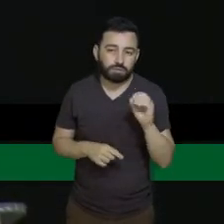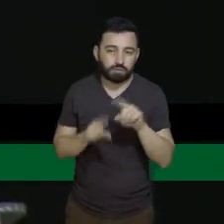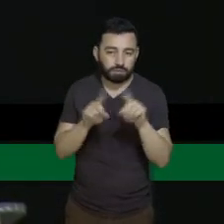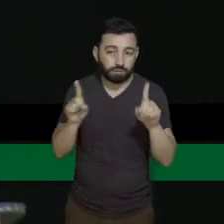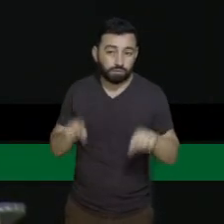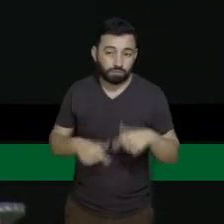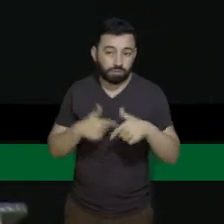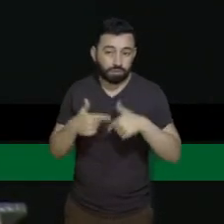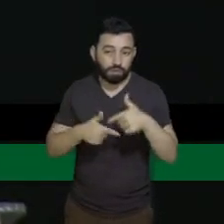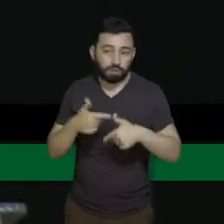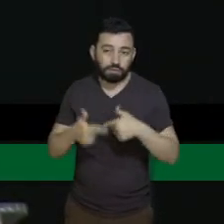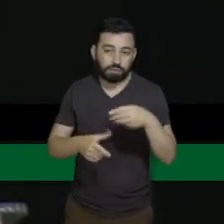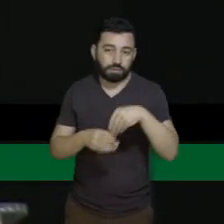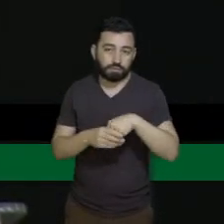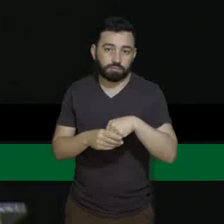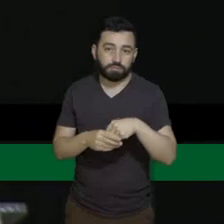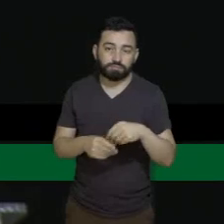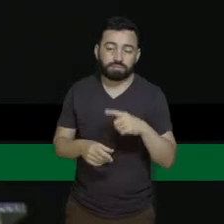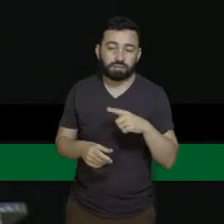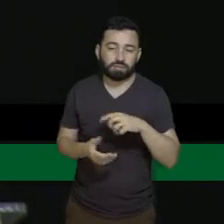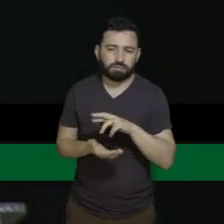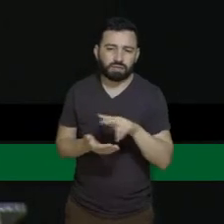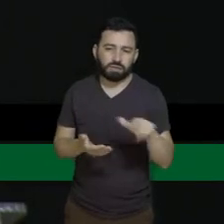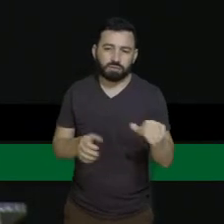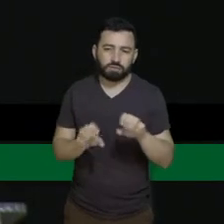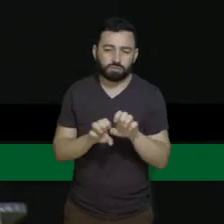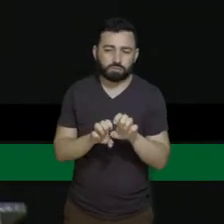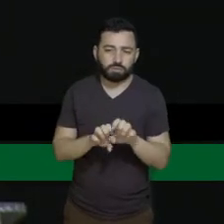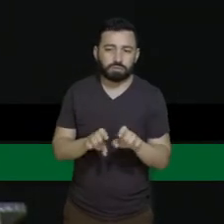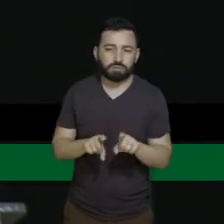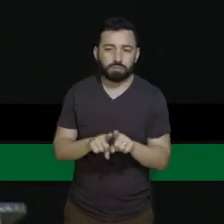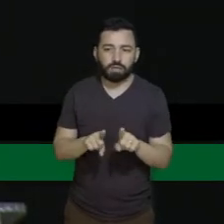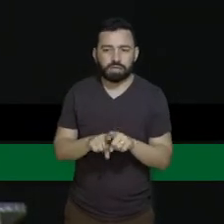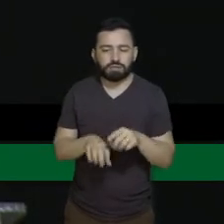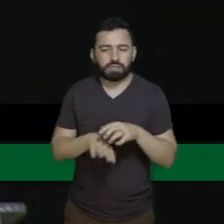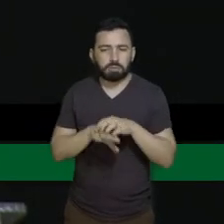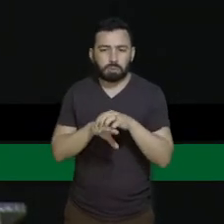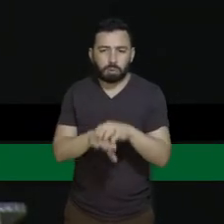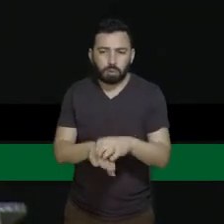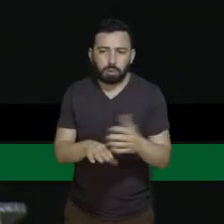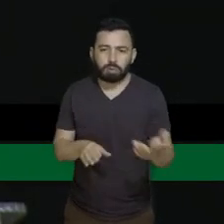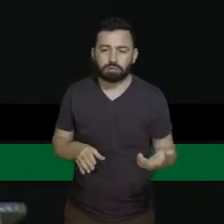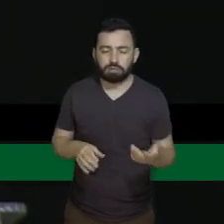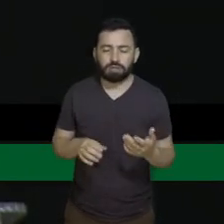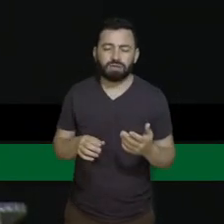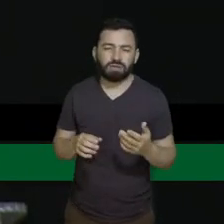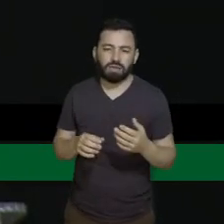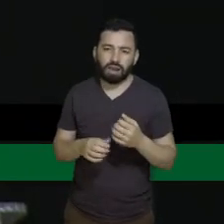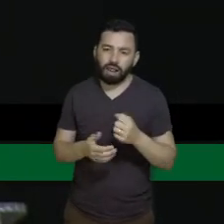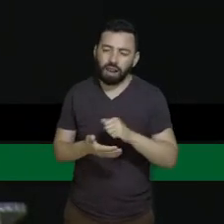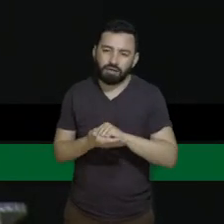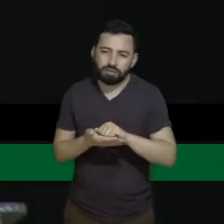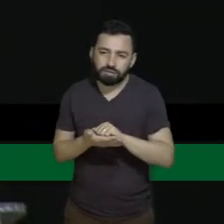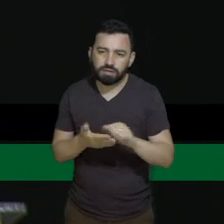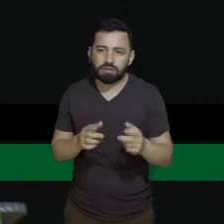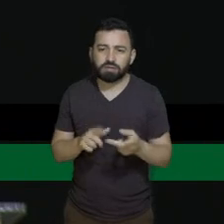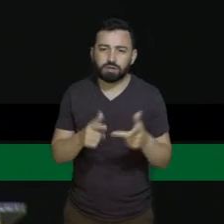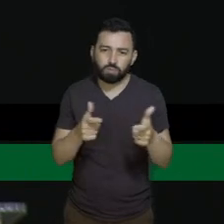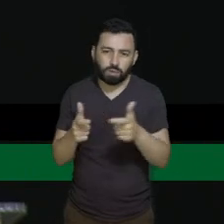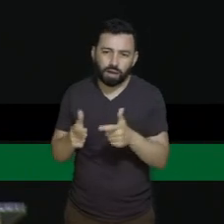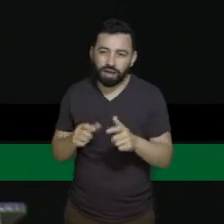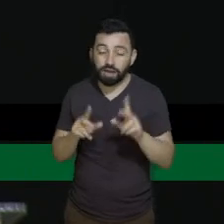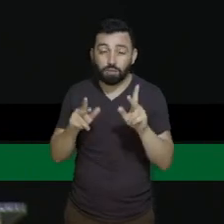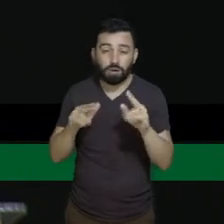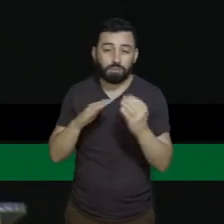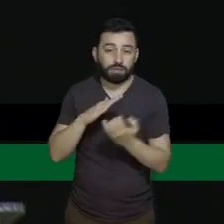280 colaboradores, nós temos várias estruturas, transporte, lavanderia, refeitório, alojamento, é uma indústria